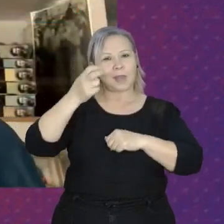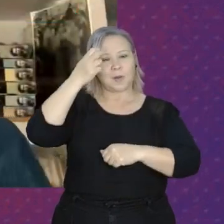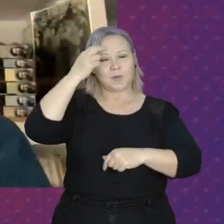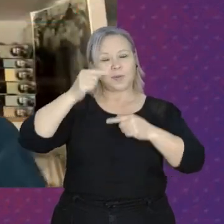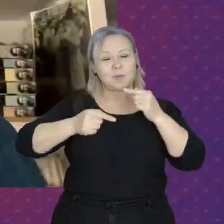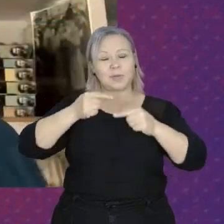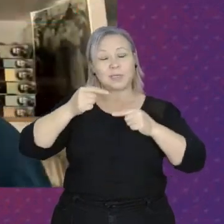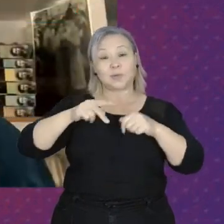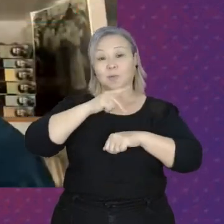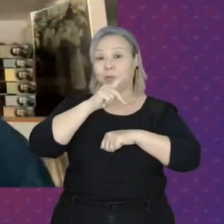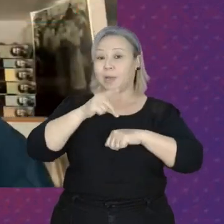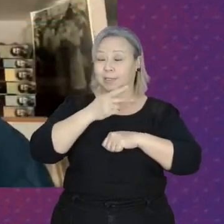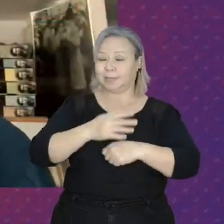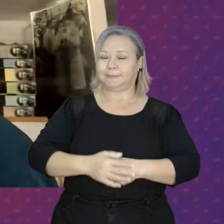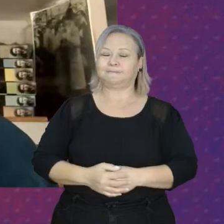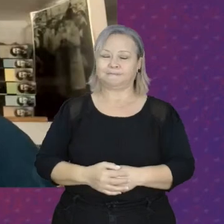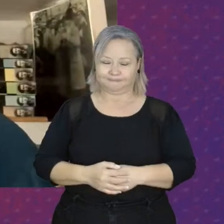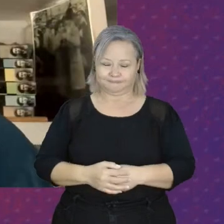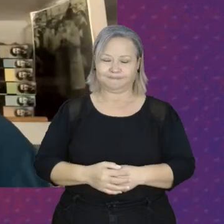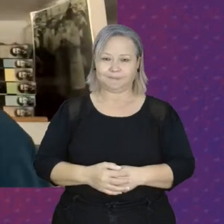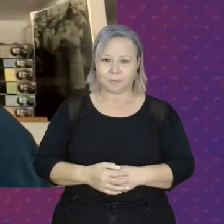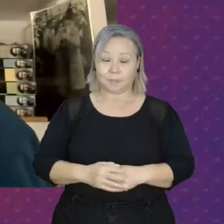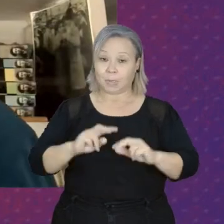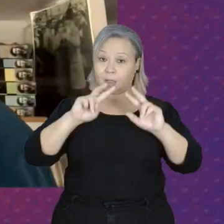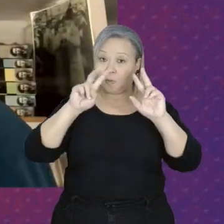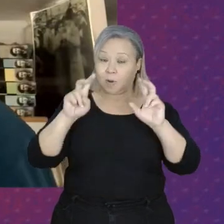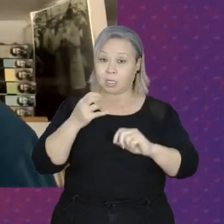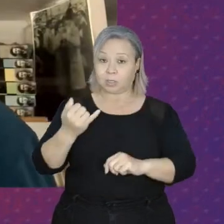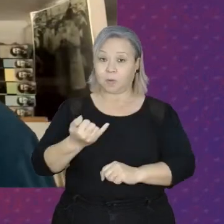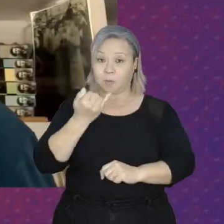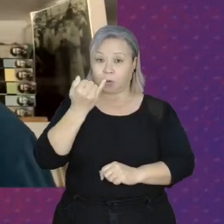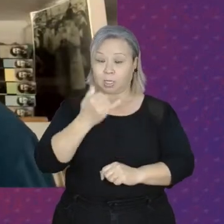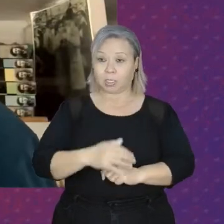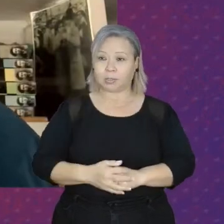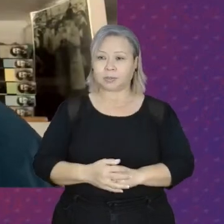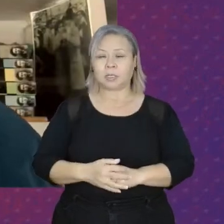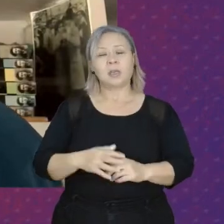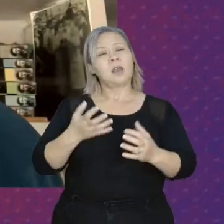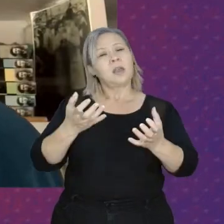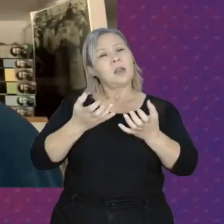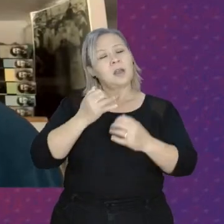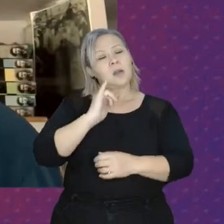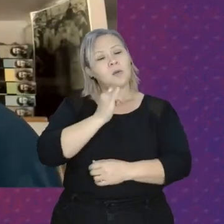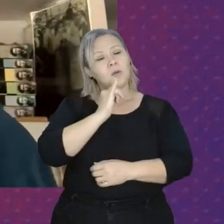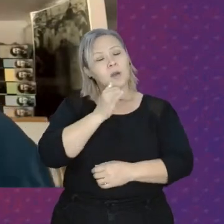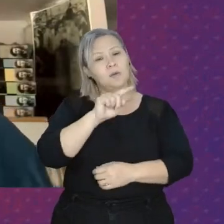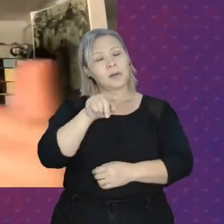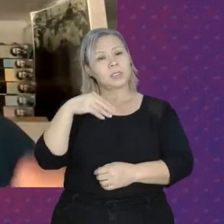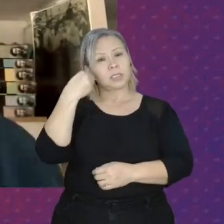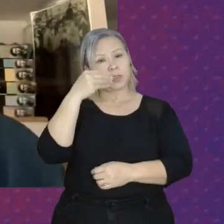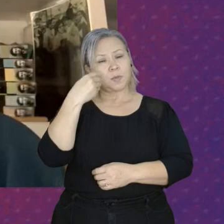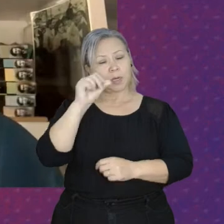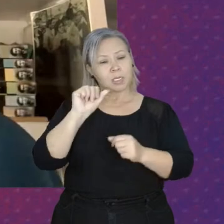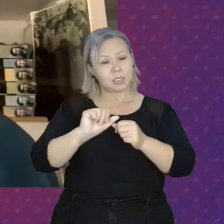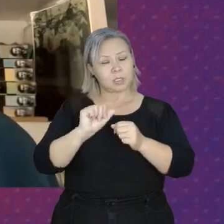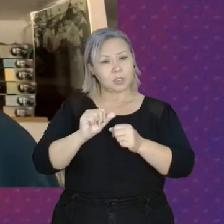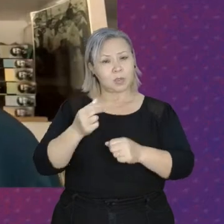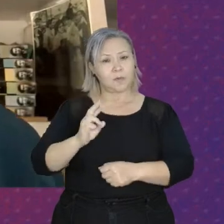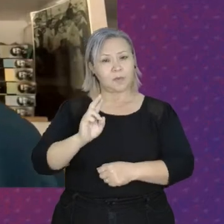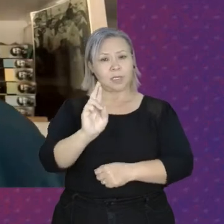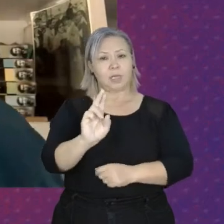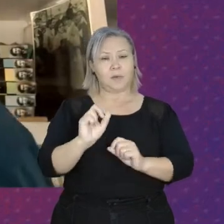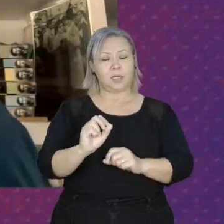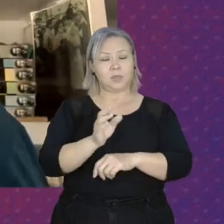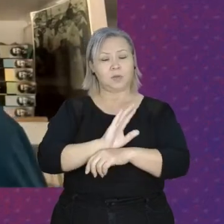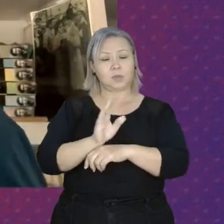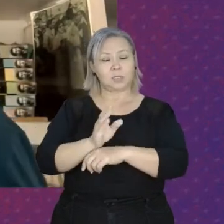política no país. Eu já vou voltar a essa questão. Mas, então, eu quero dizer a vocês que essa experiência que eu fiz referência do Cine